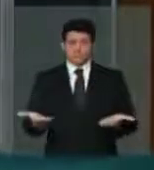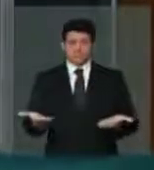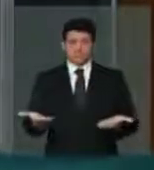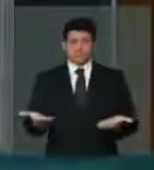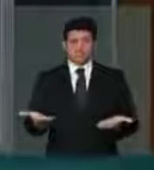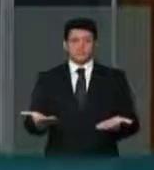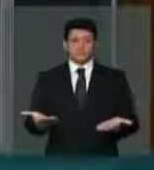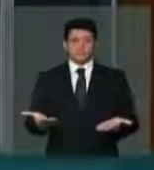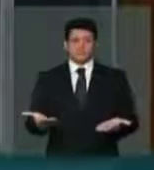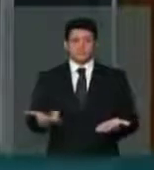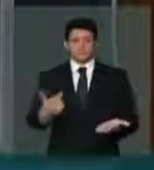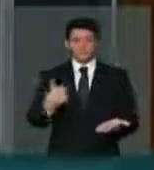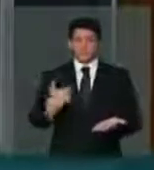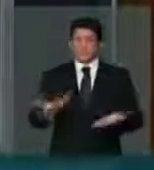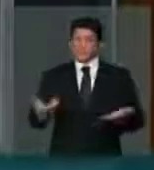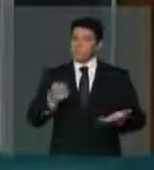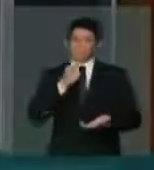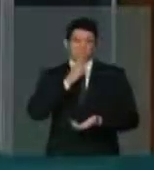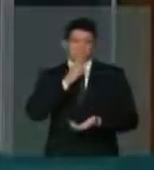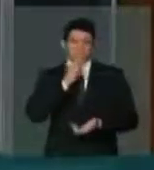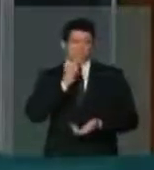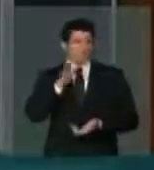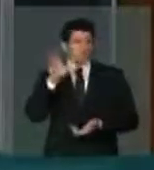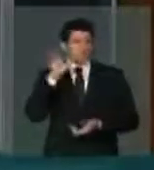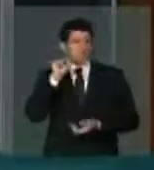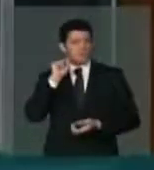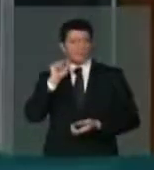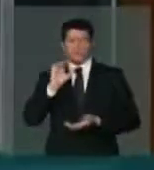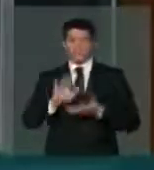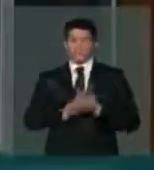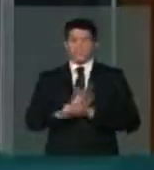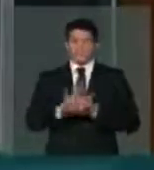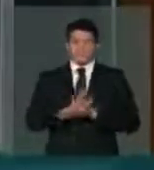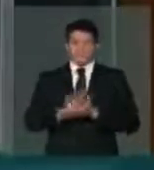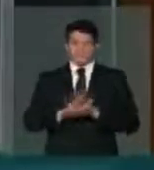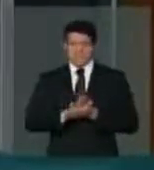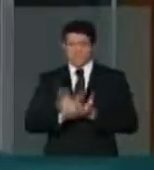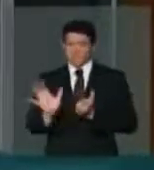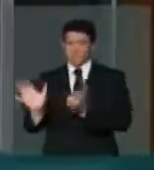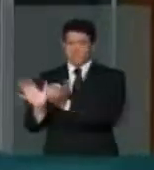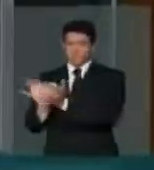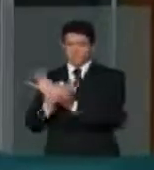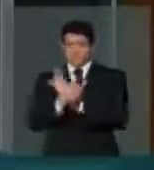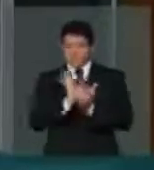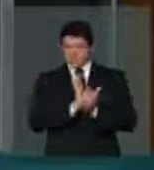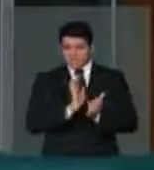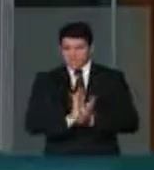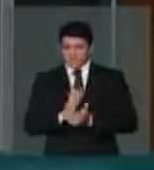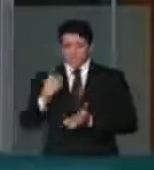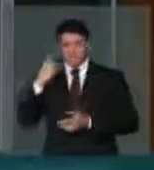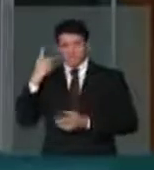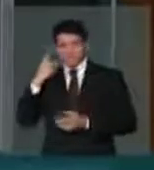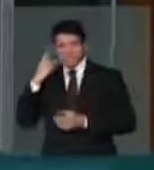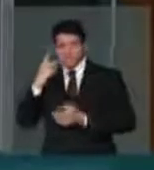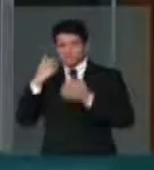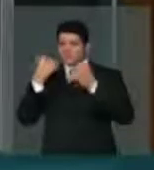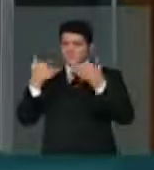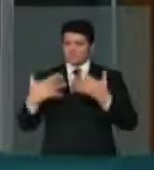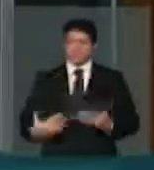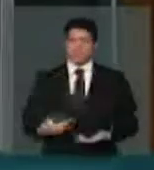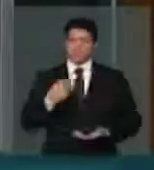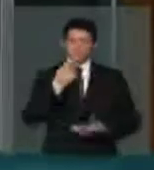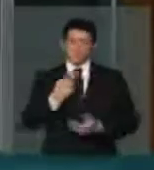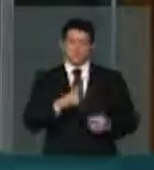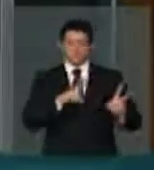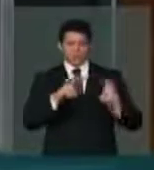esse momento não ouvi boa parte dos partidos se manifestarem sobre esse assunto, à